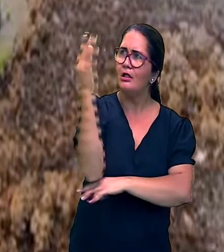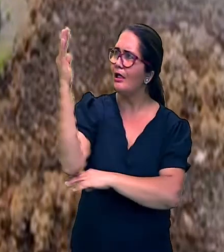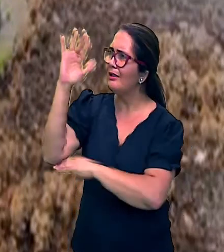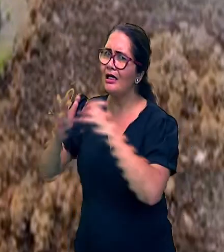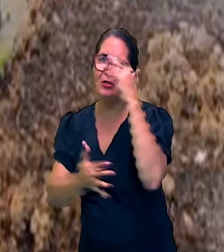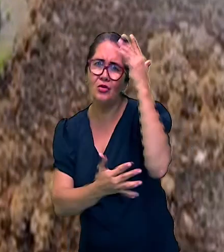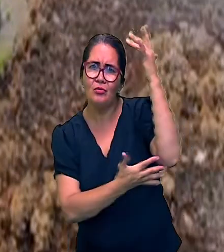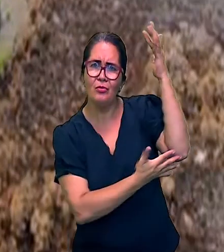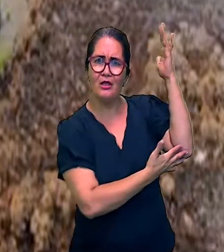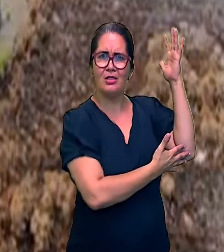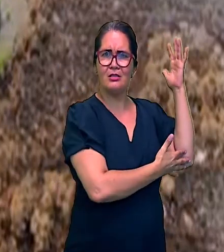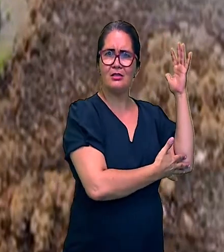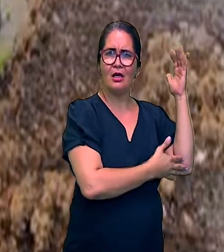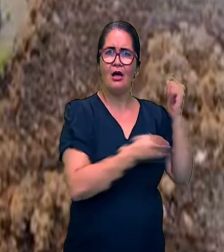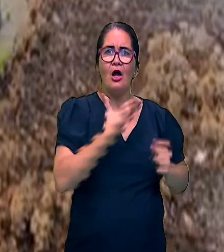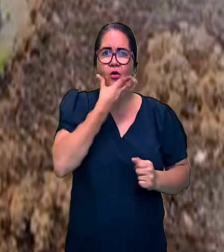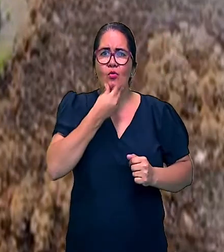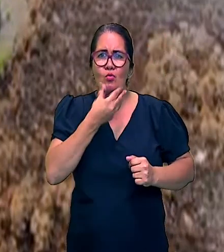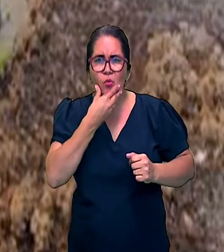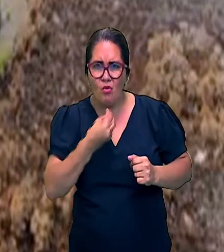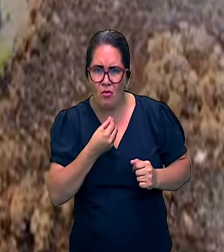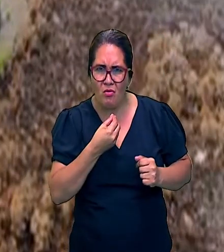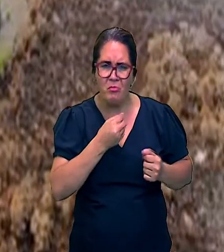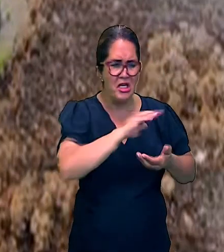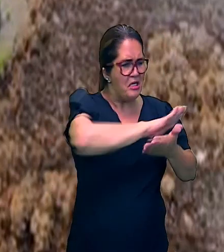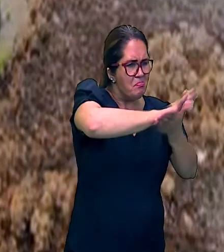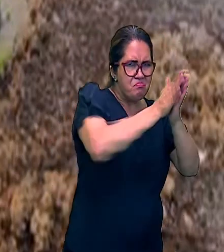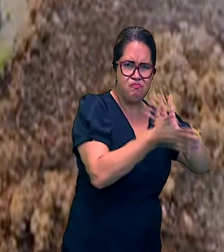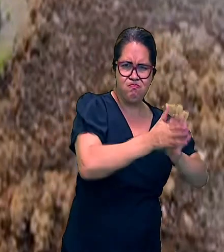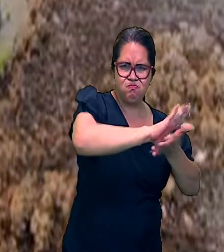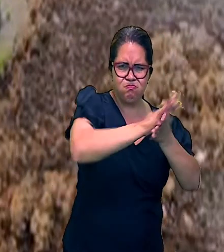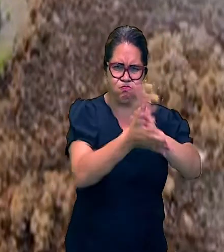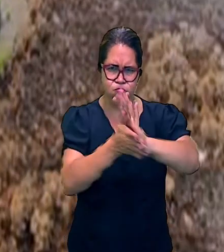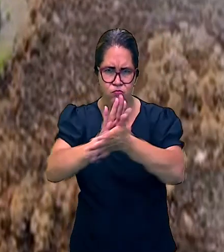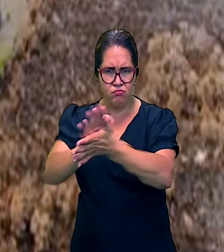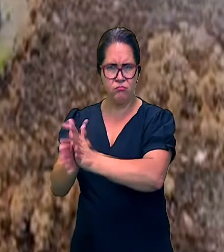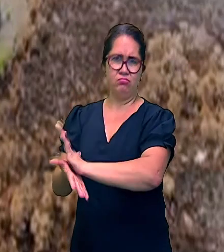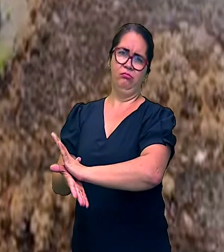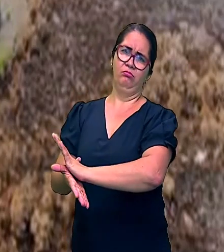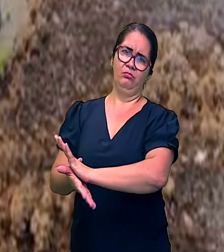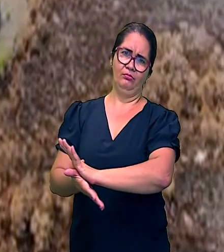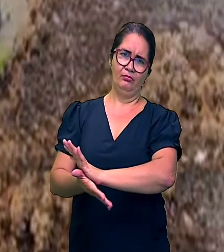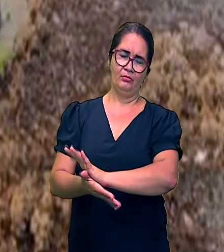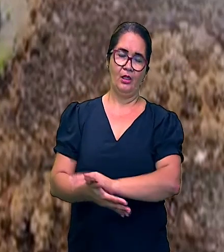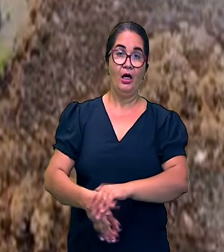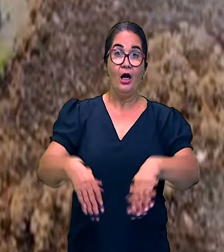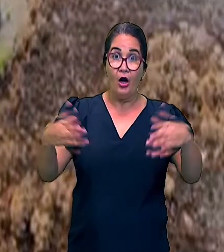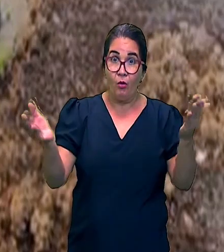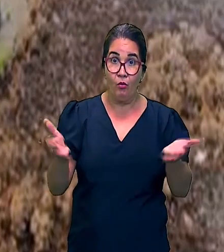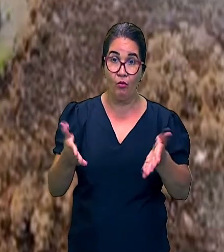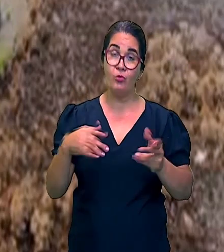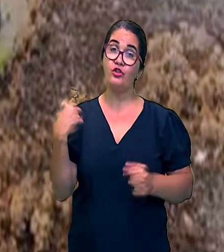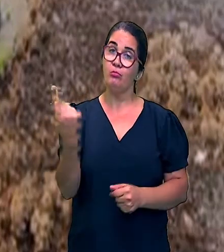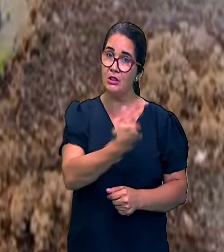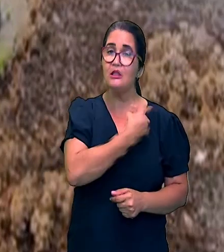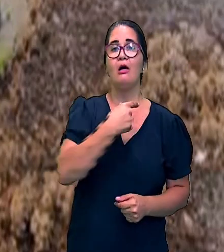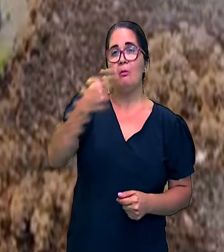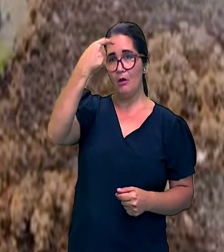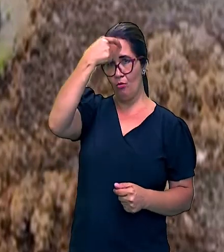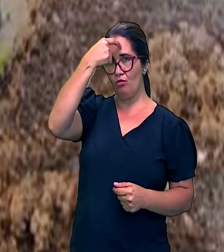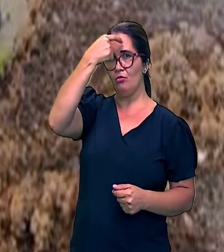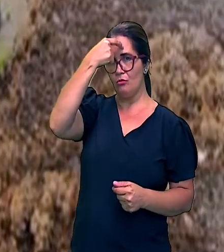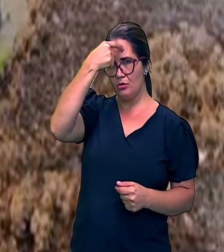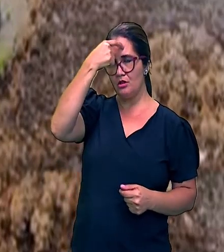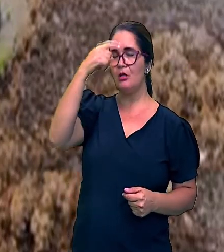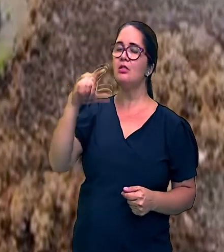necessidade de preservar a natureza para deixar para os nossos filhos, os nossos